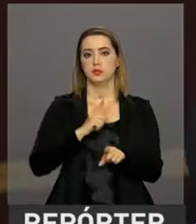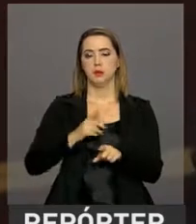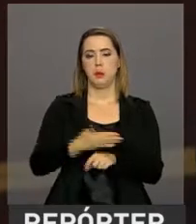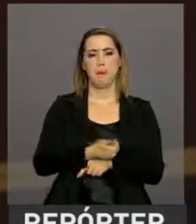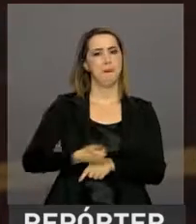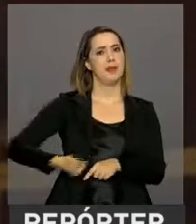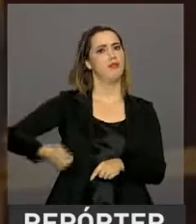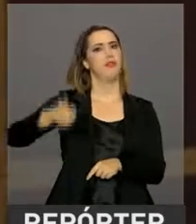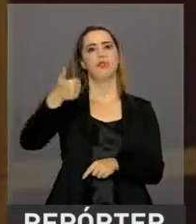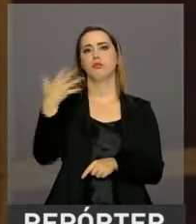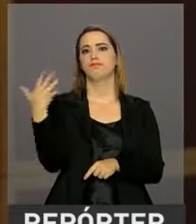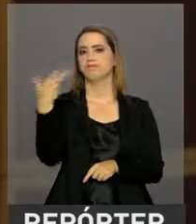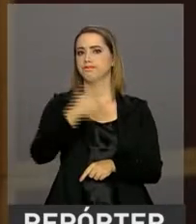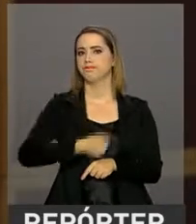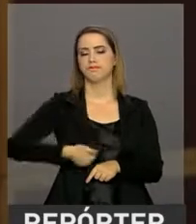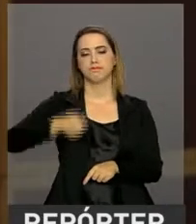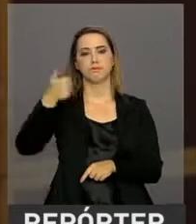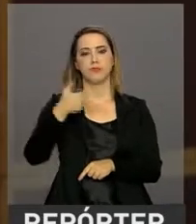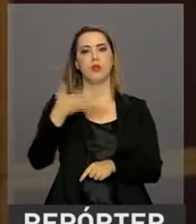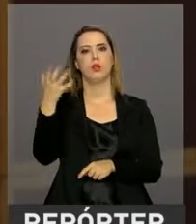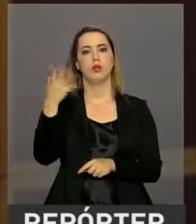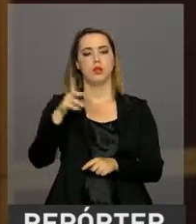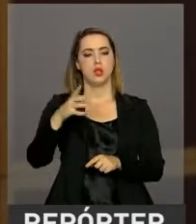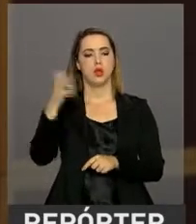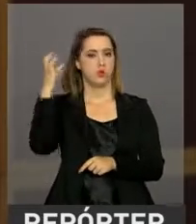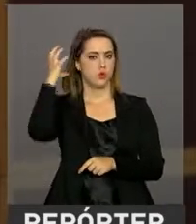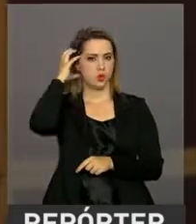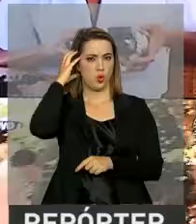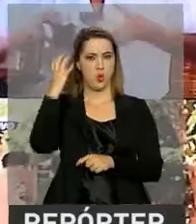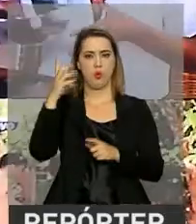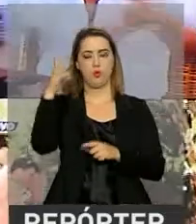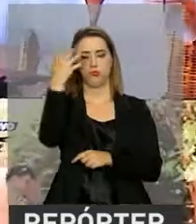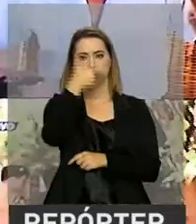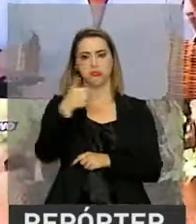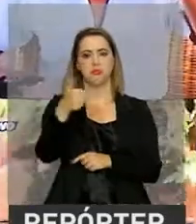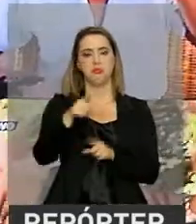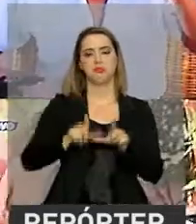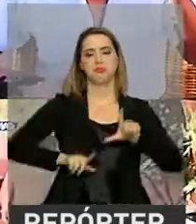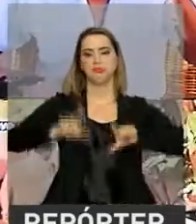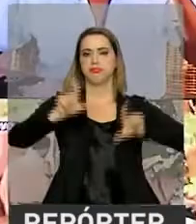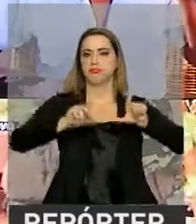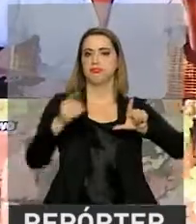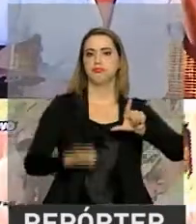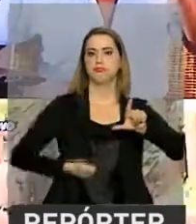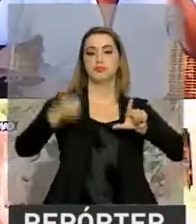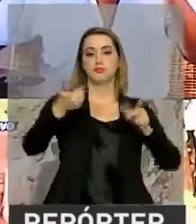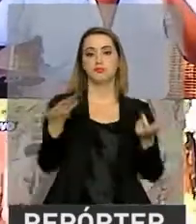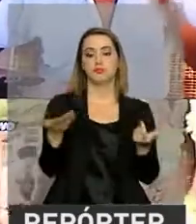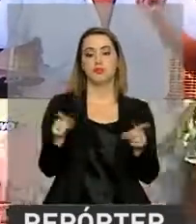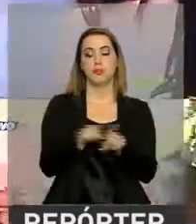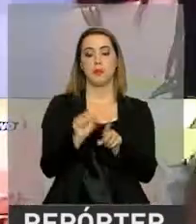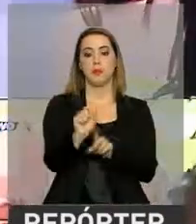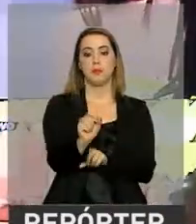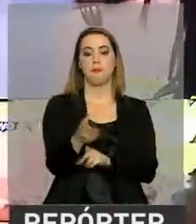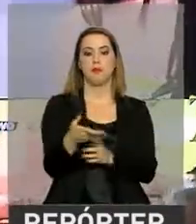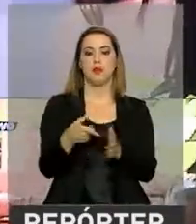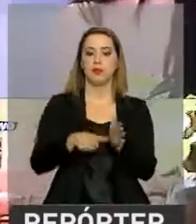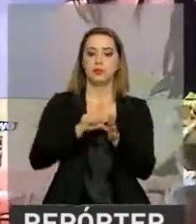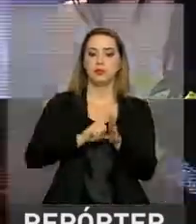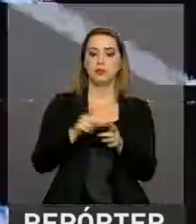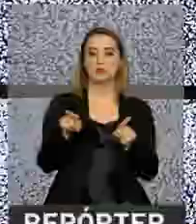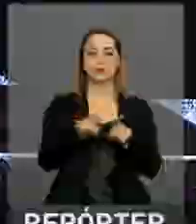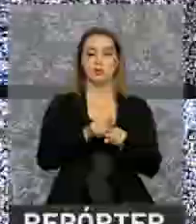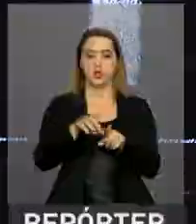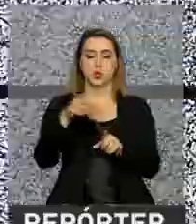qualidade de imagem muito melhor em alta definição do que a própria tv paga o fim do sinal analógico que usava a faixa de 700 mega-hertz